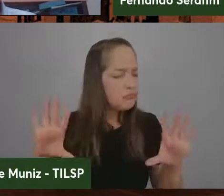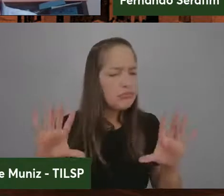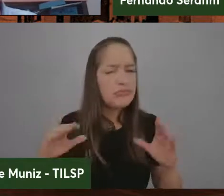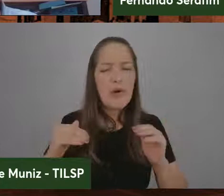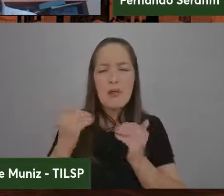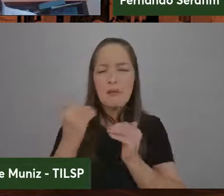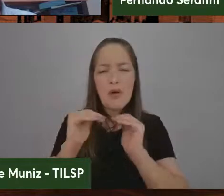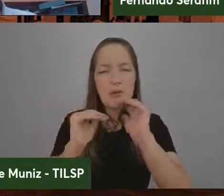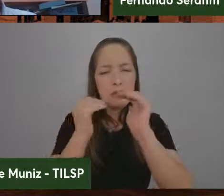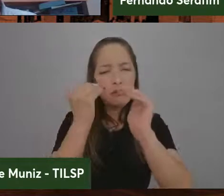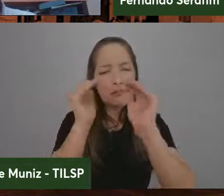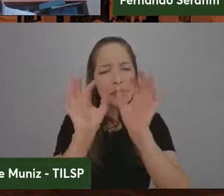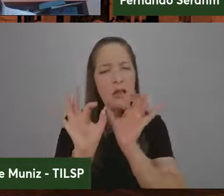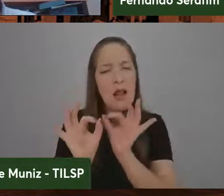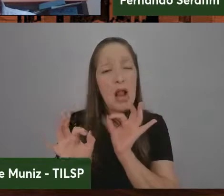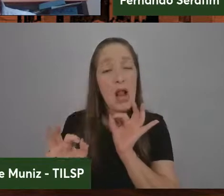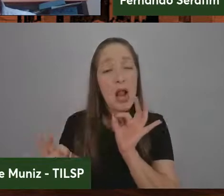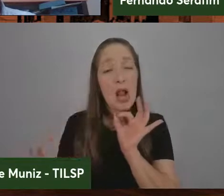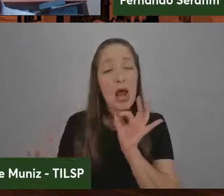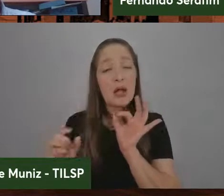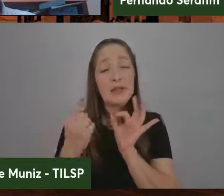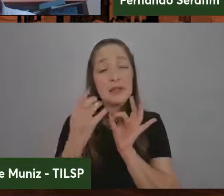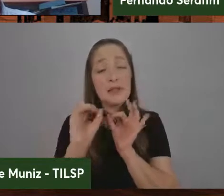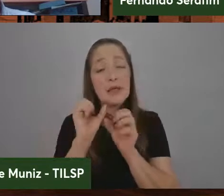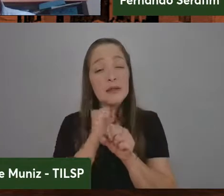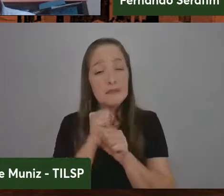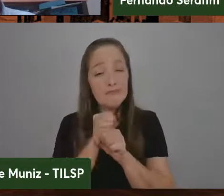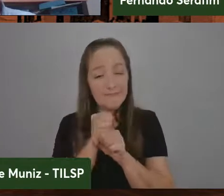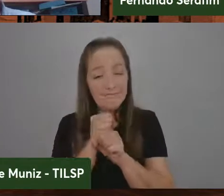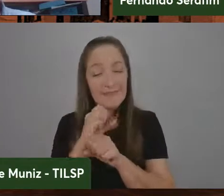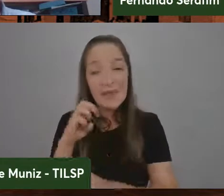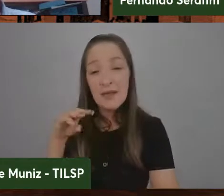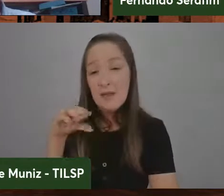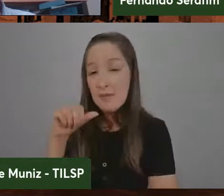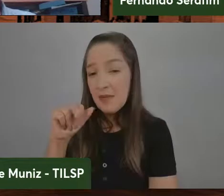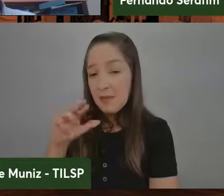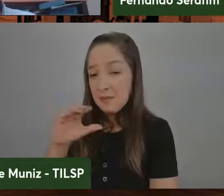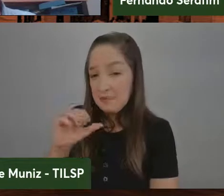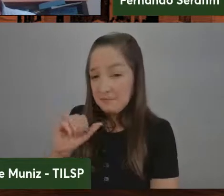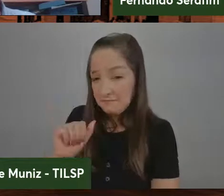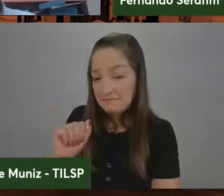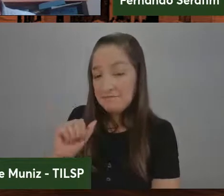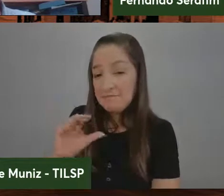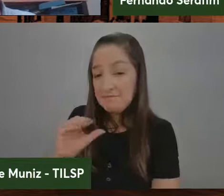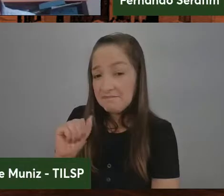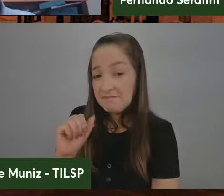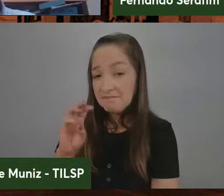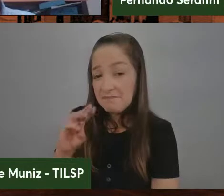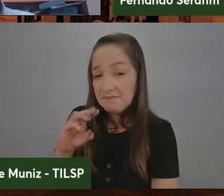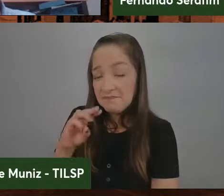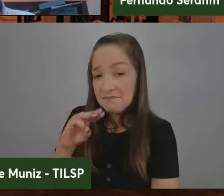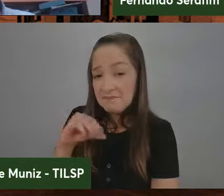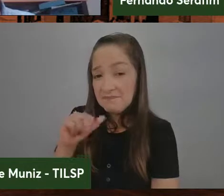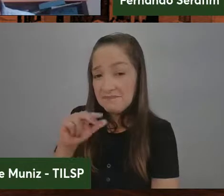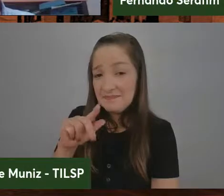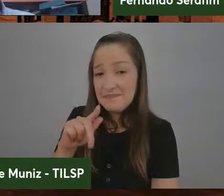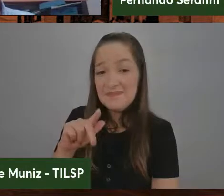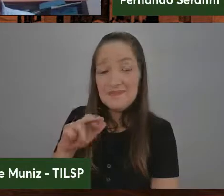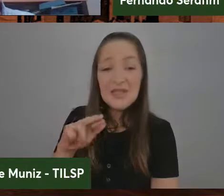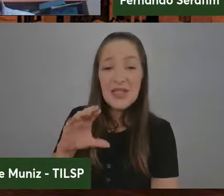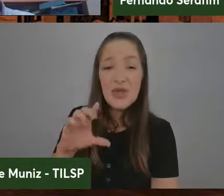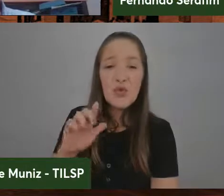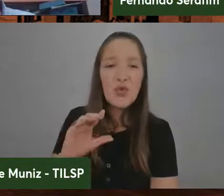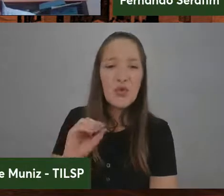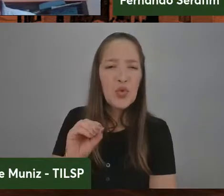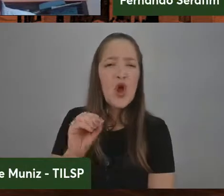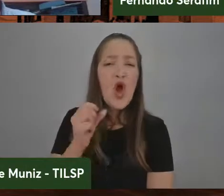também. A Maria Camargo passou 8 anos para escrever o roteiro. Coitada, ela me disse que leu 26 vezes o